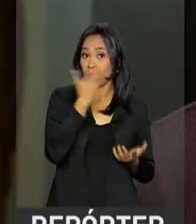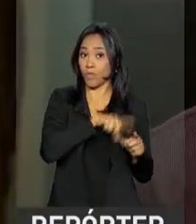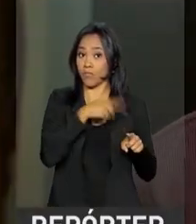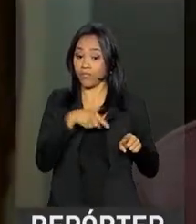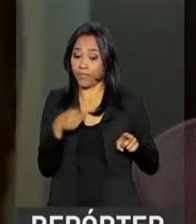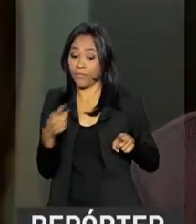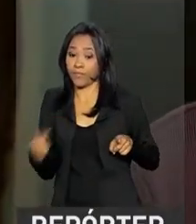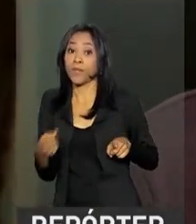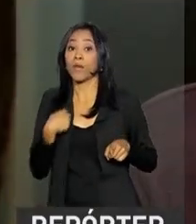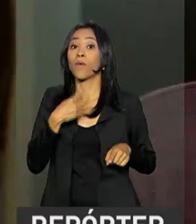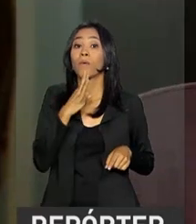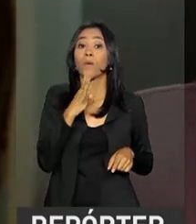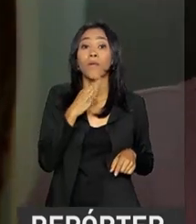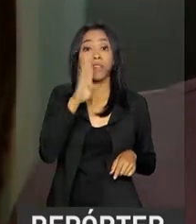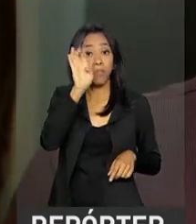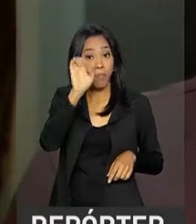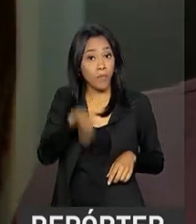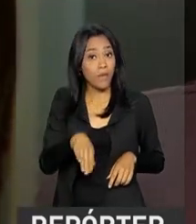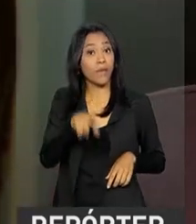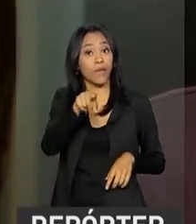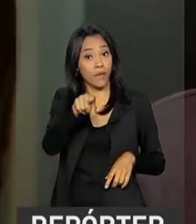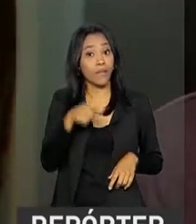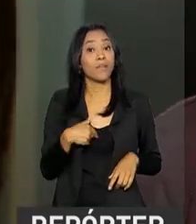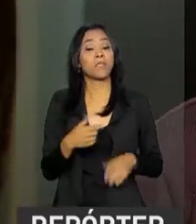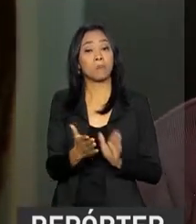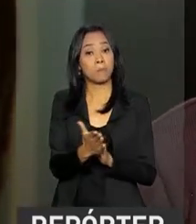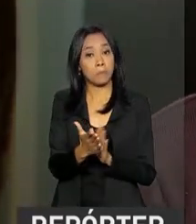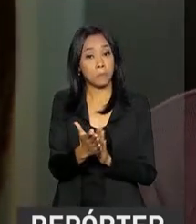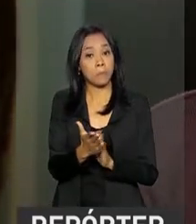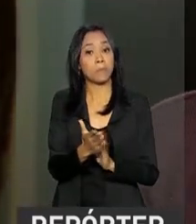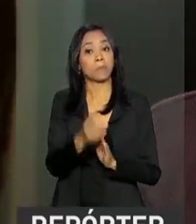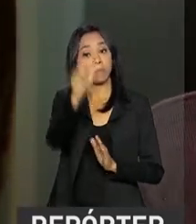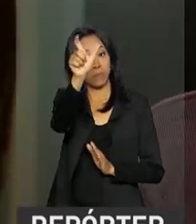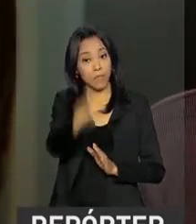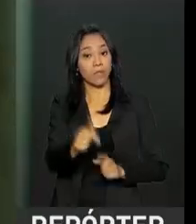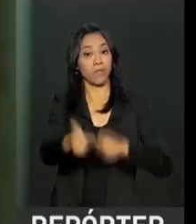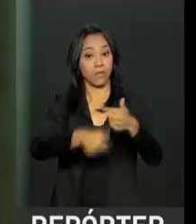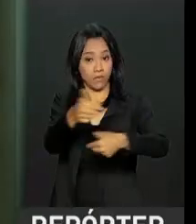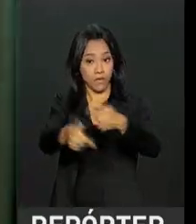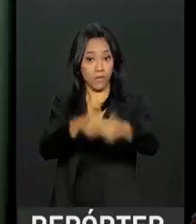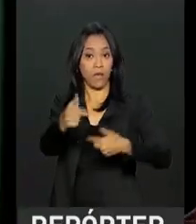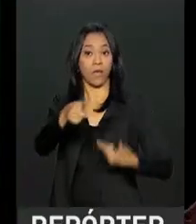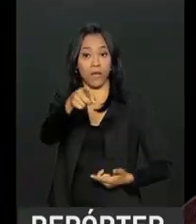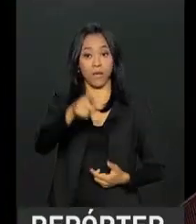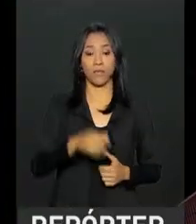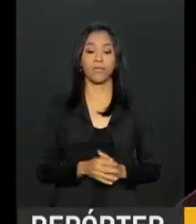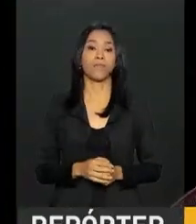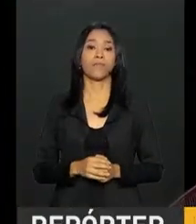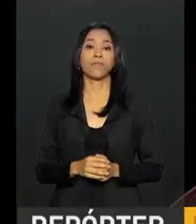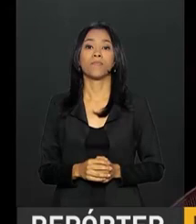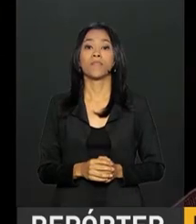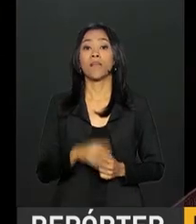a importância da justa recompensa pela criação intelectual. São brigas